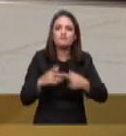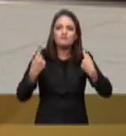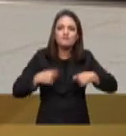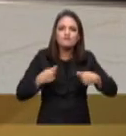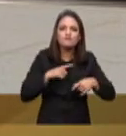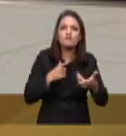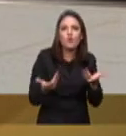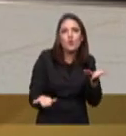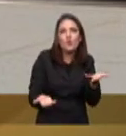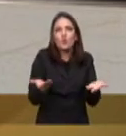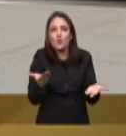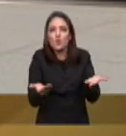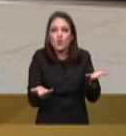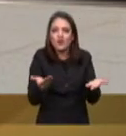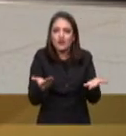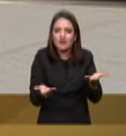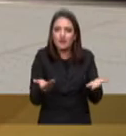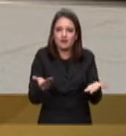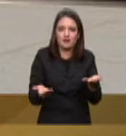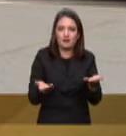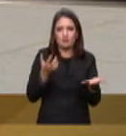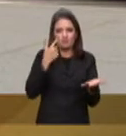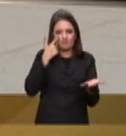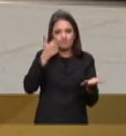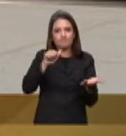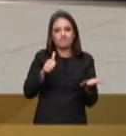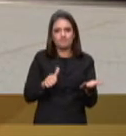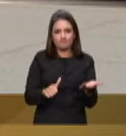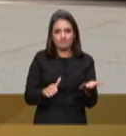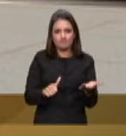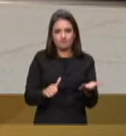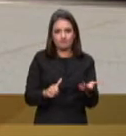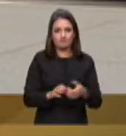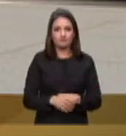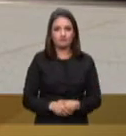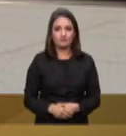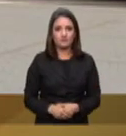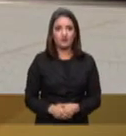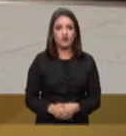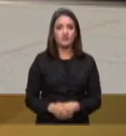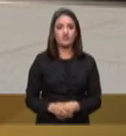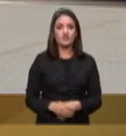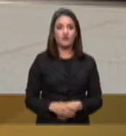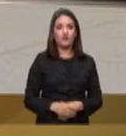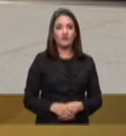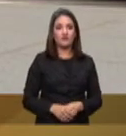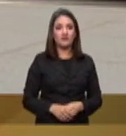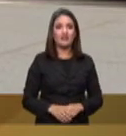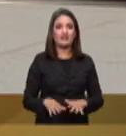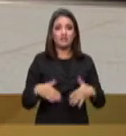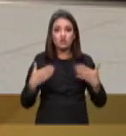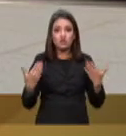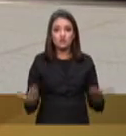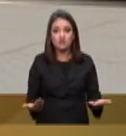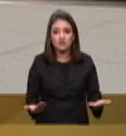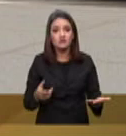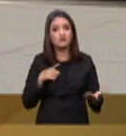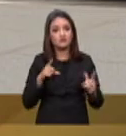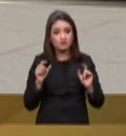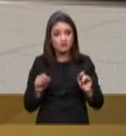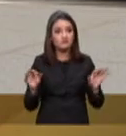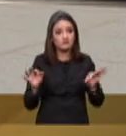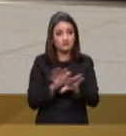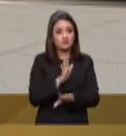de equilíbrio na análise. E chegando à conclusão desse quadro, não avanço, senhor